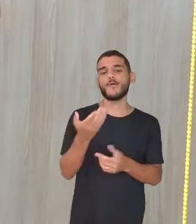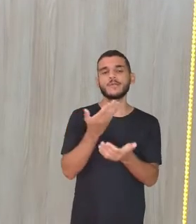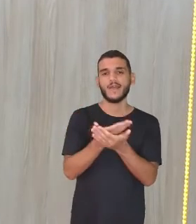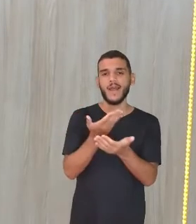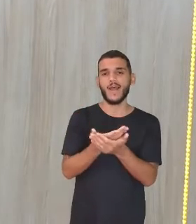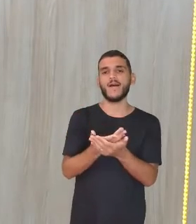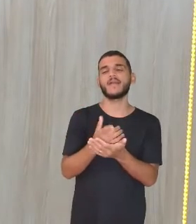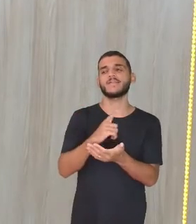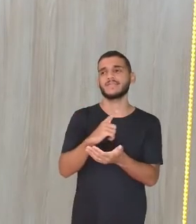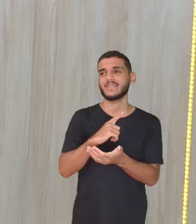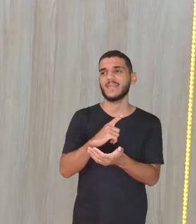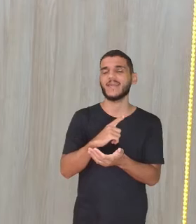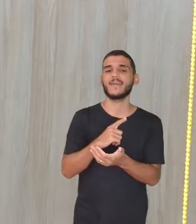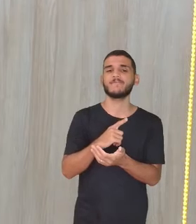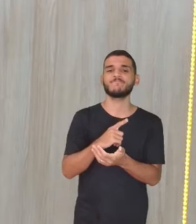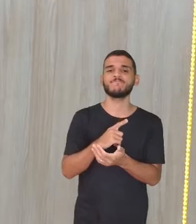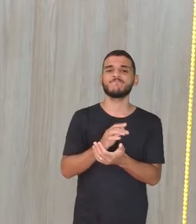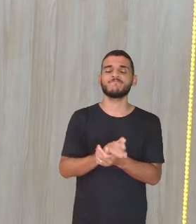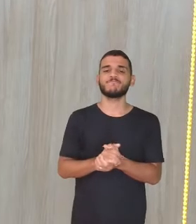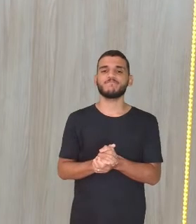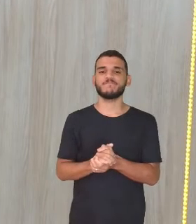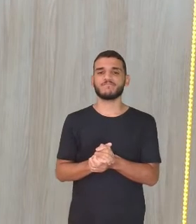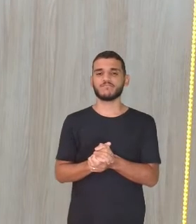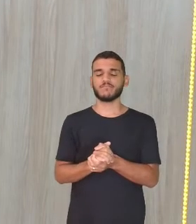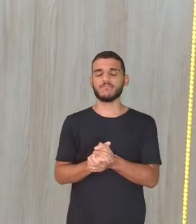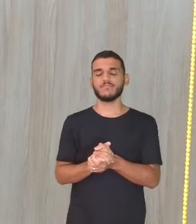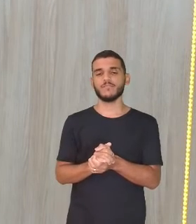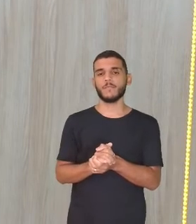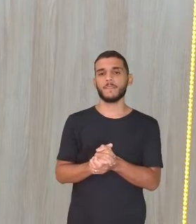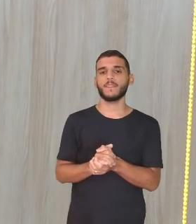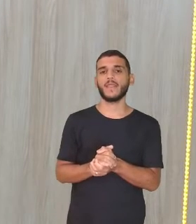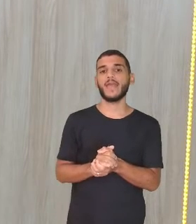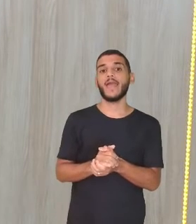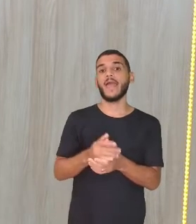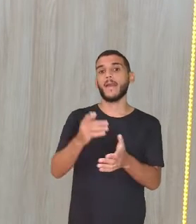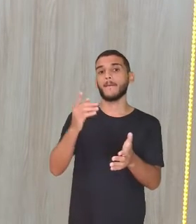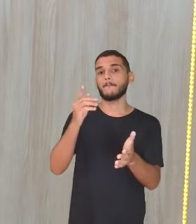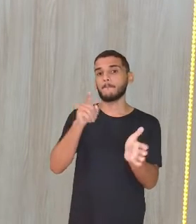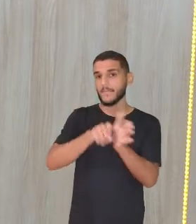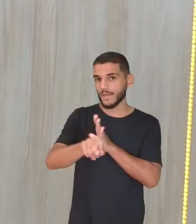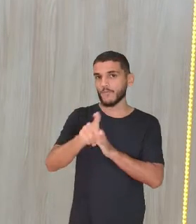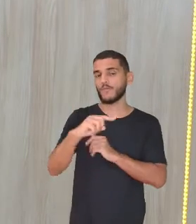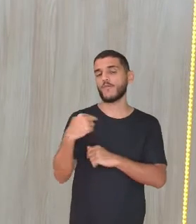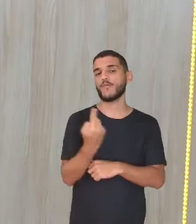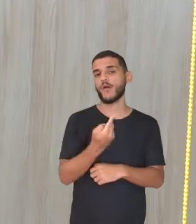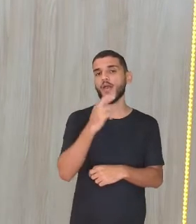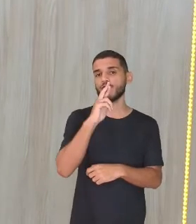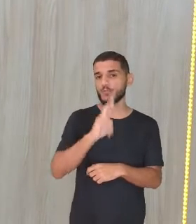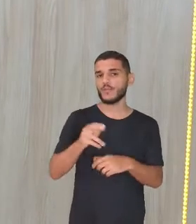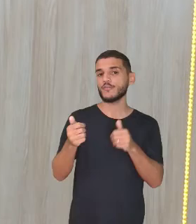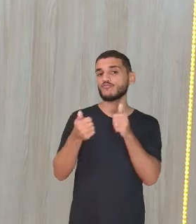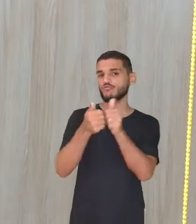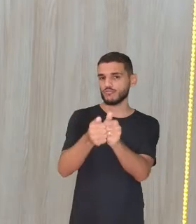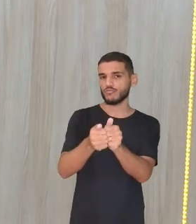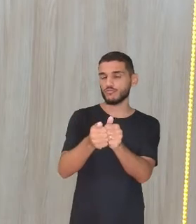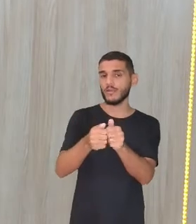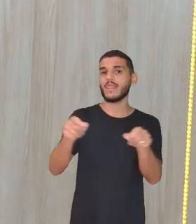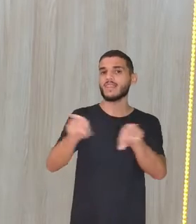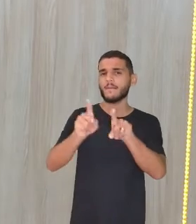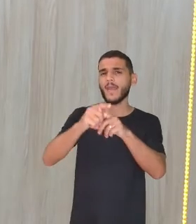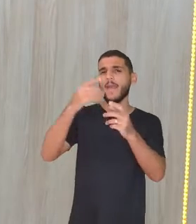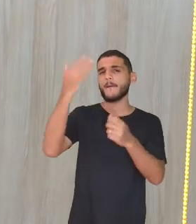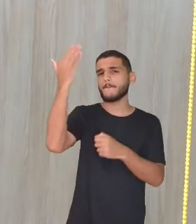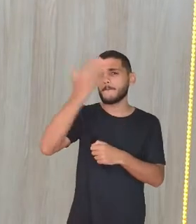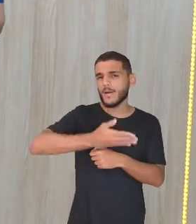algumas questões para a gente responder juntos e provar que é muito importante a